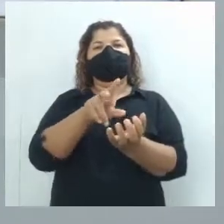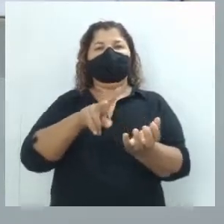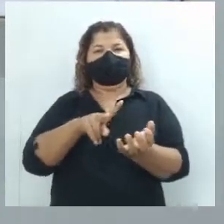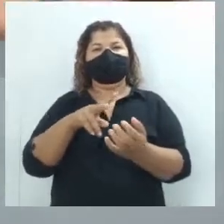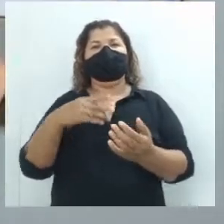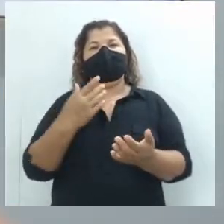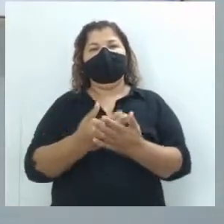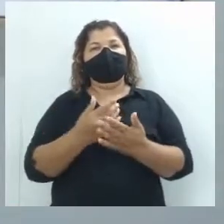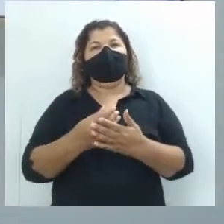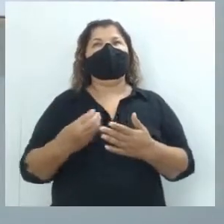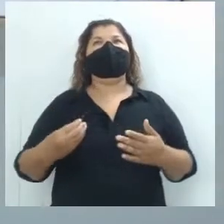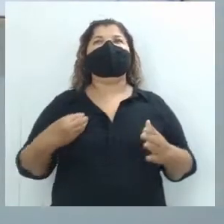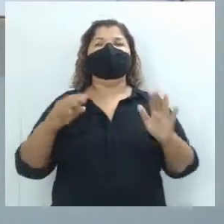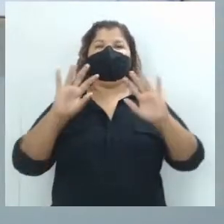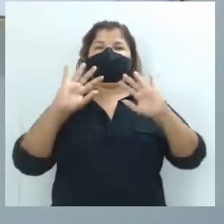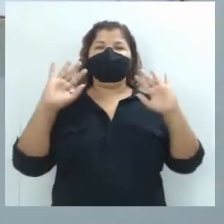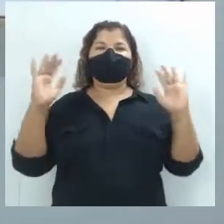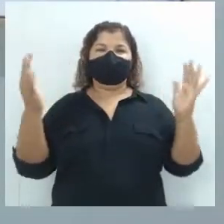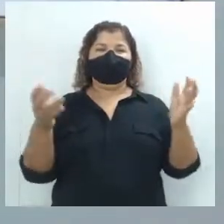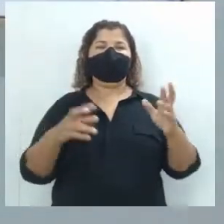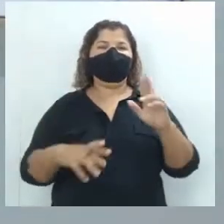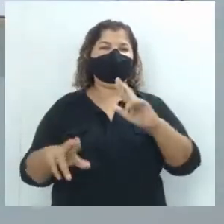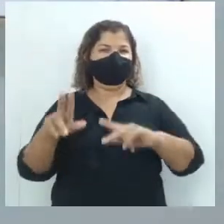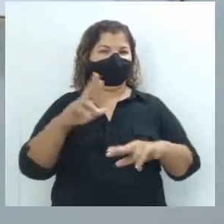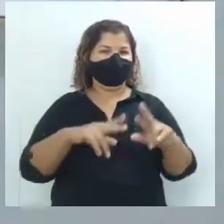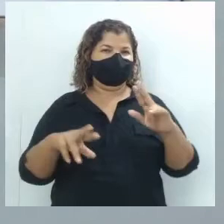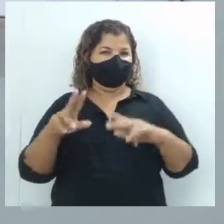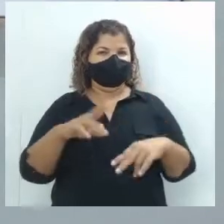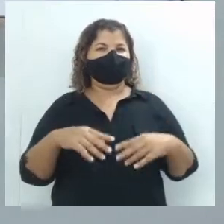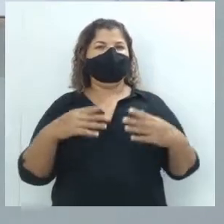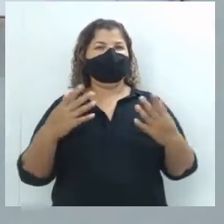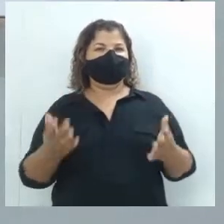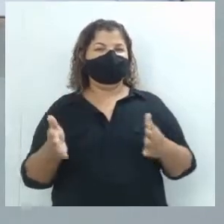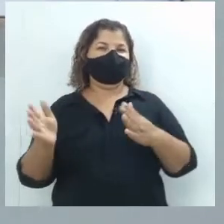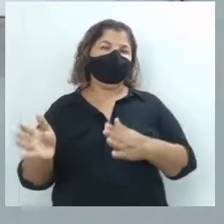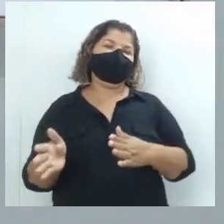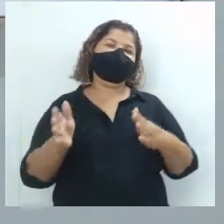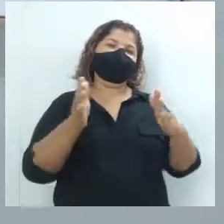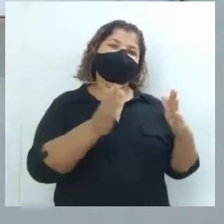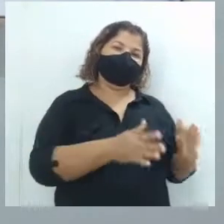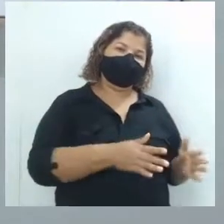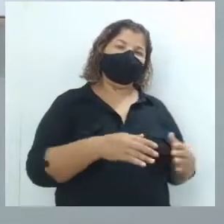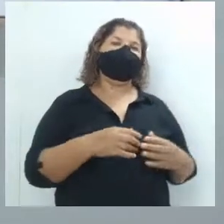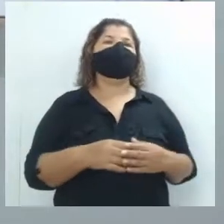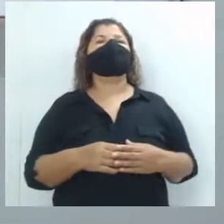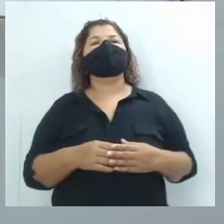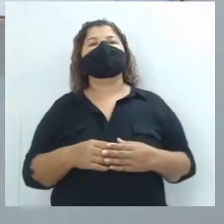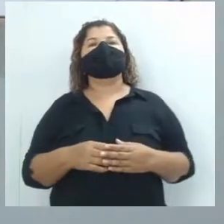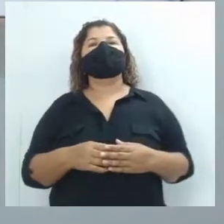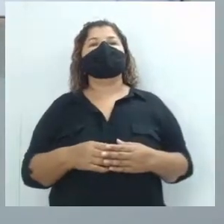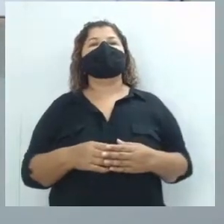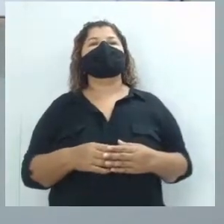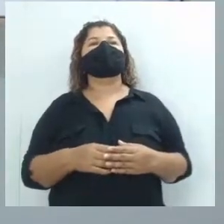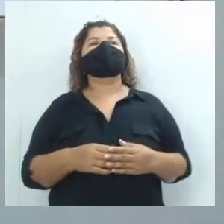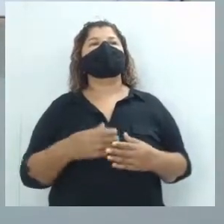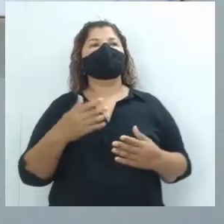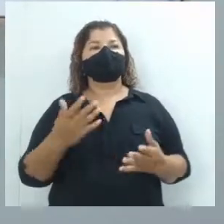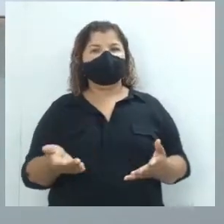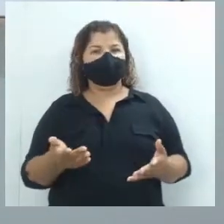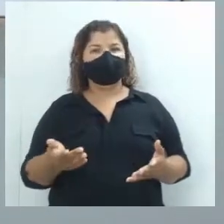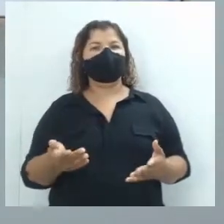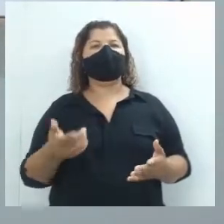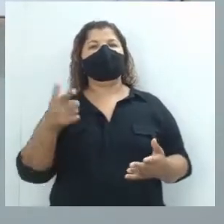vivo vão ter cenários diferentes. Massa? E a outra coisa que eu preciso que vocês não esqueçam de forma nenhuma, que aí vai